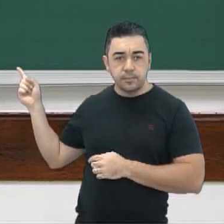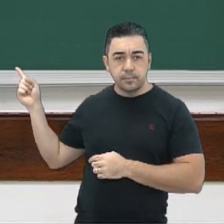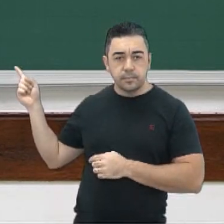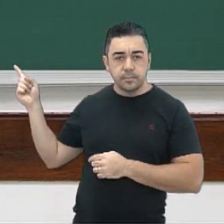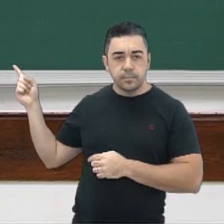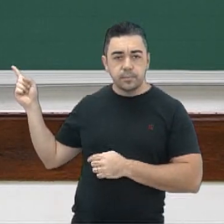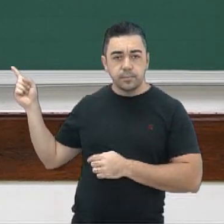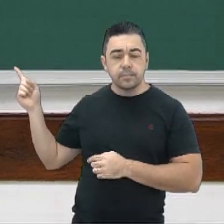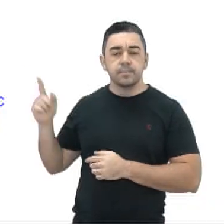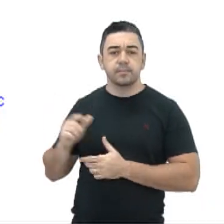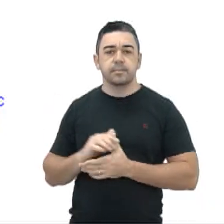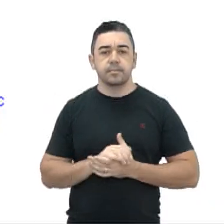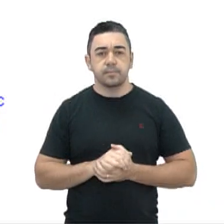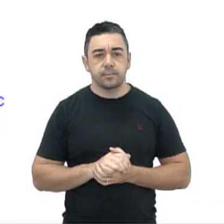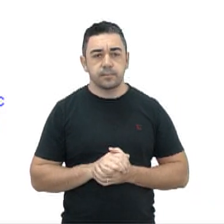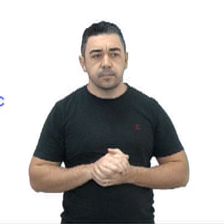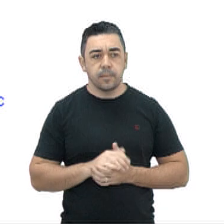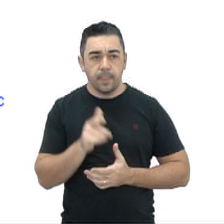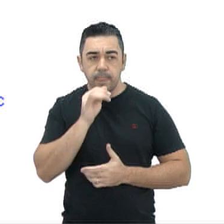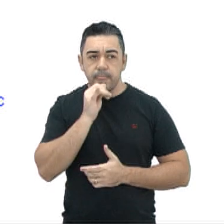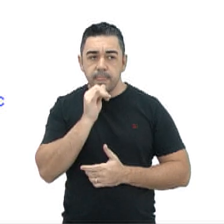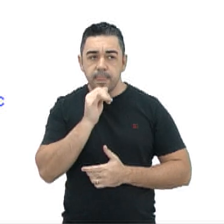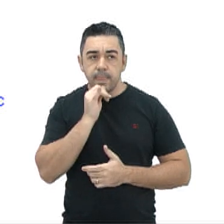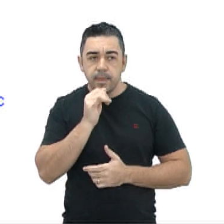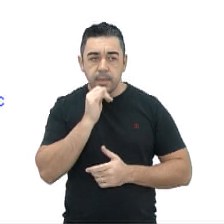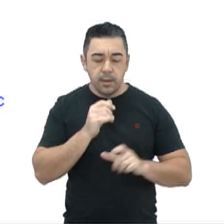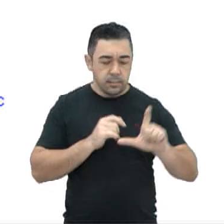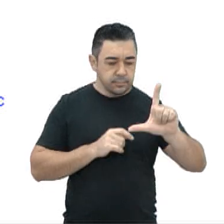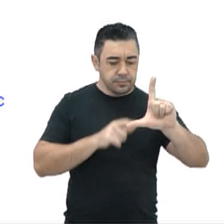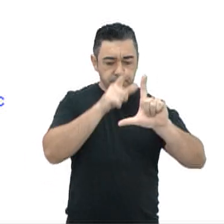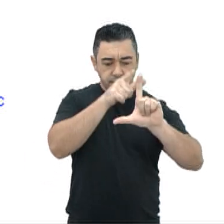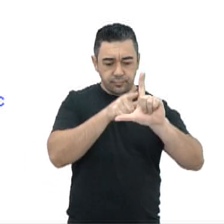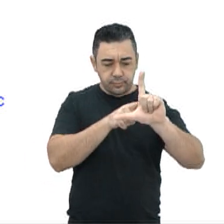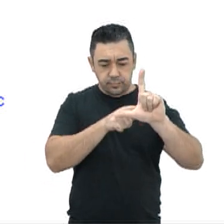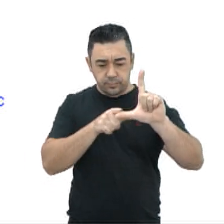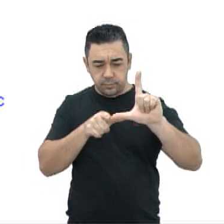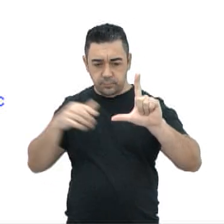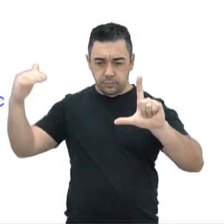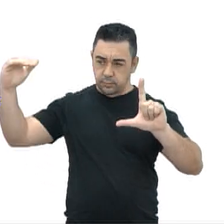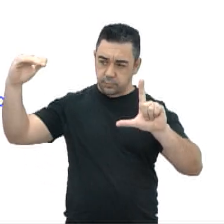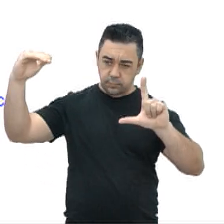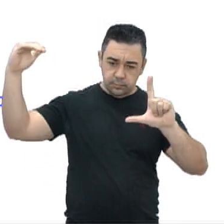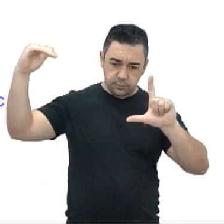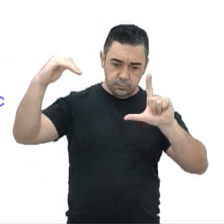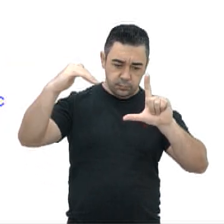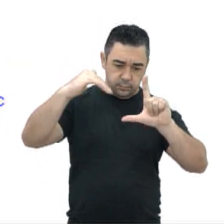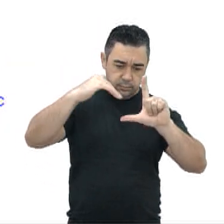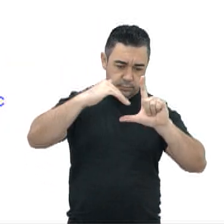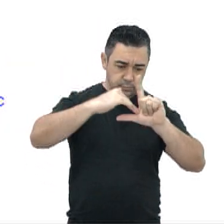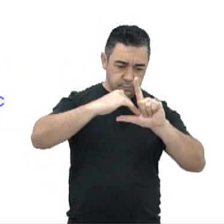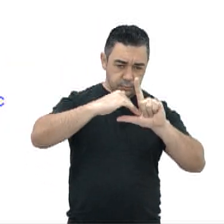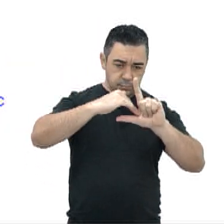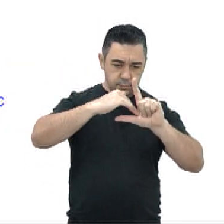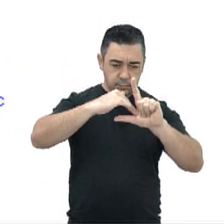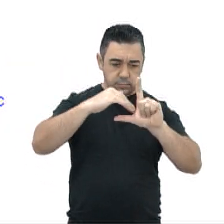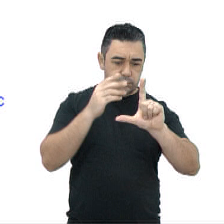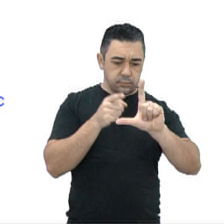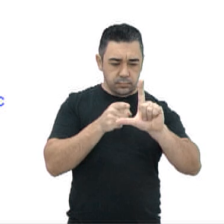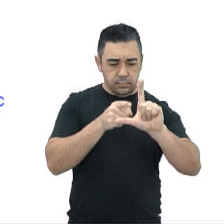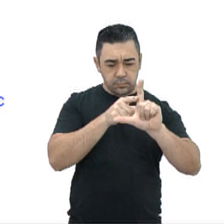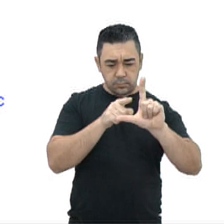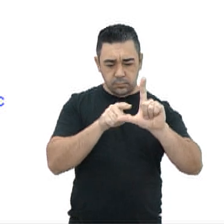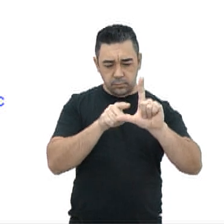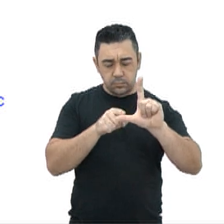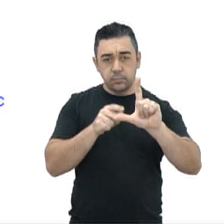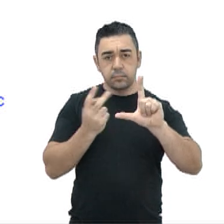lá. A bissetriz de um ângulo o divide em dois lados congruentes. Então, lembrem que congruente é